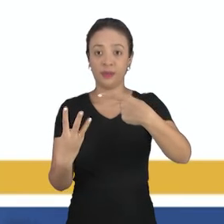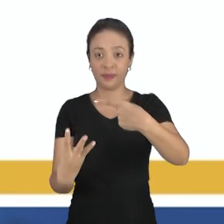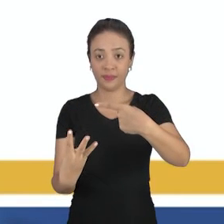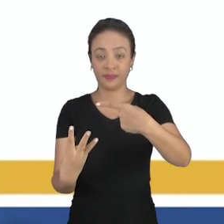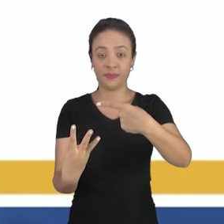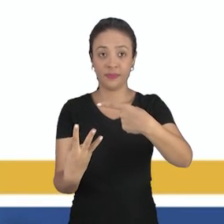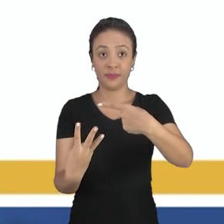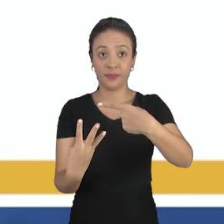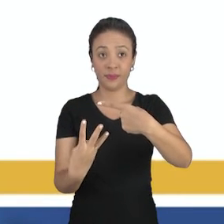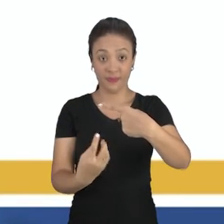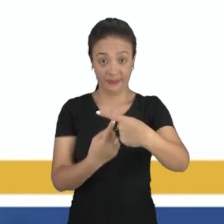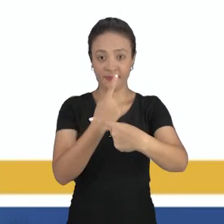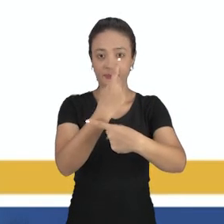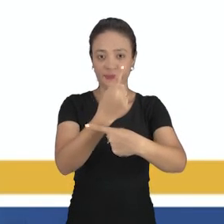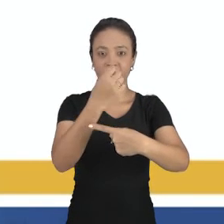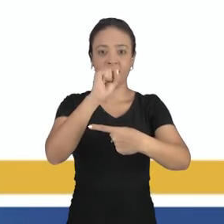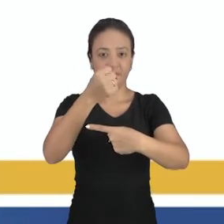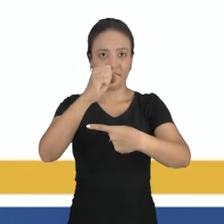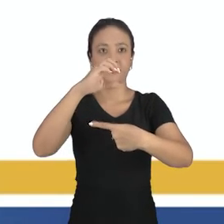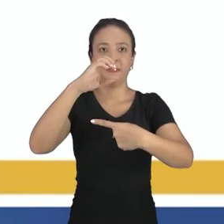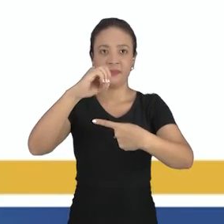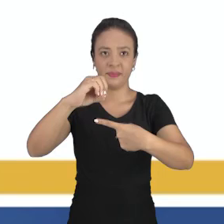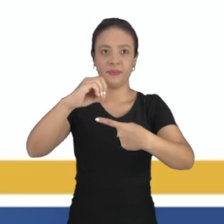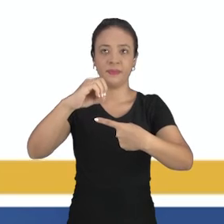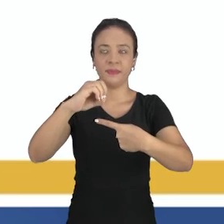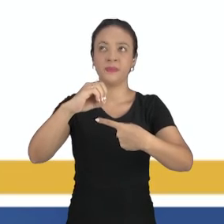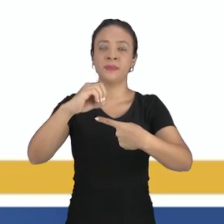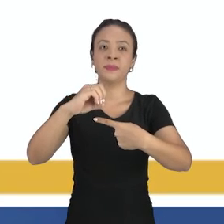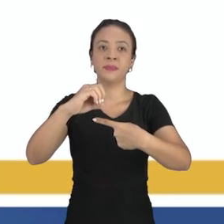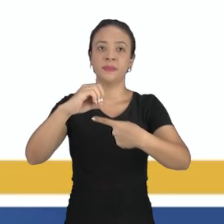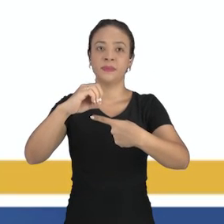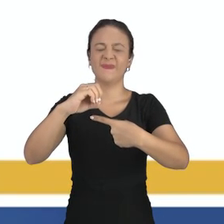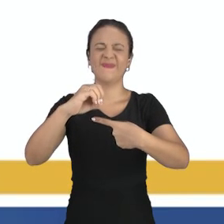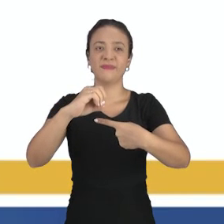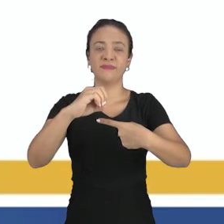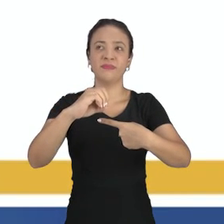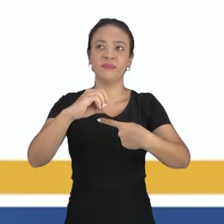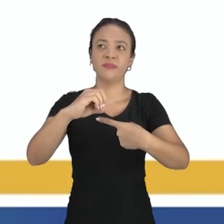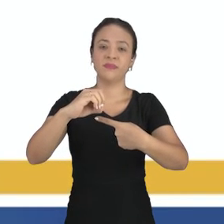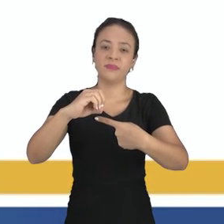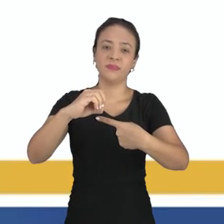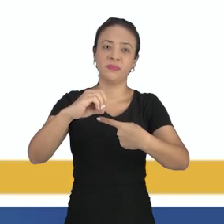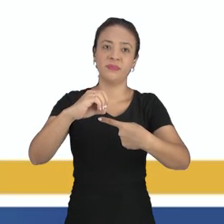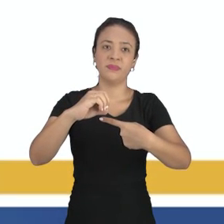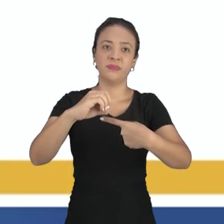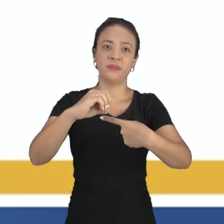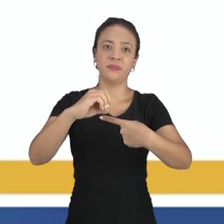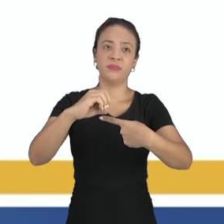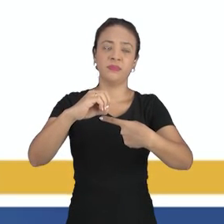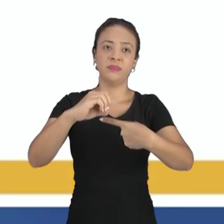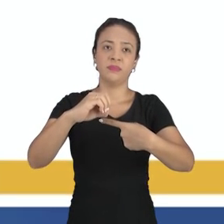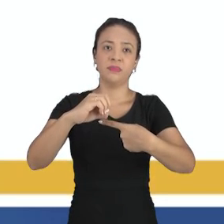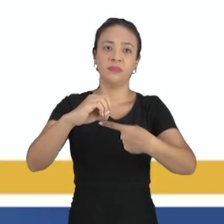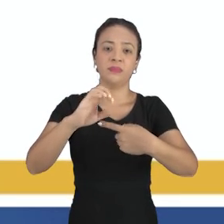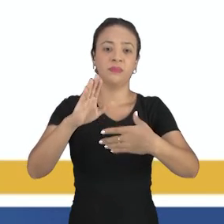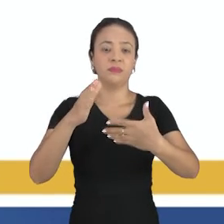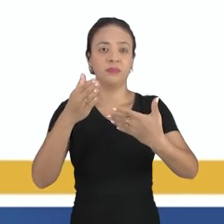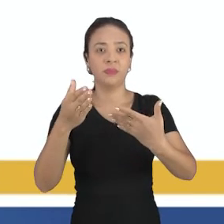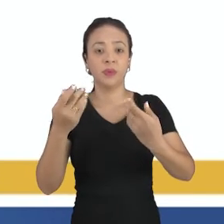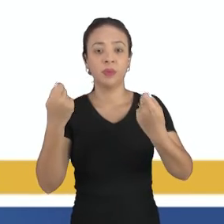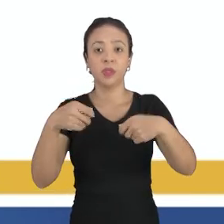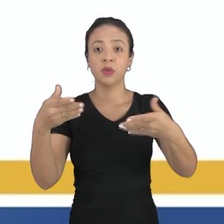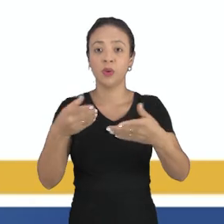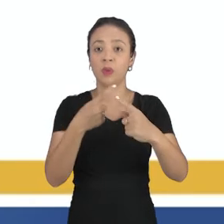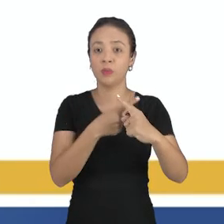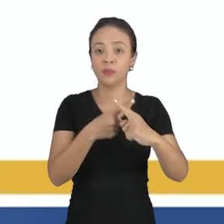minador e o 180 que é dela minador vai ser numerador venha frente daí a gente